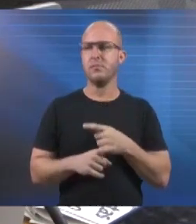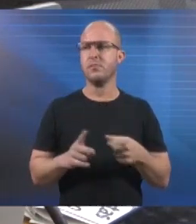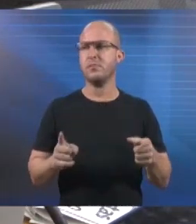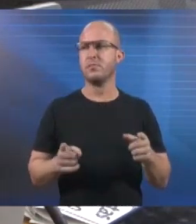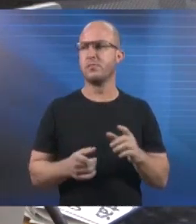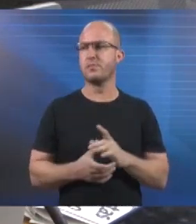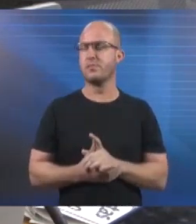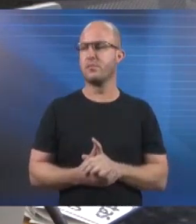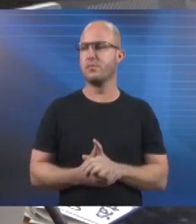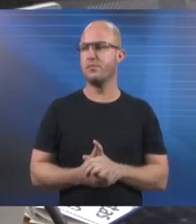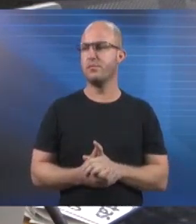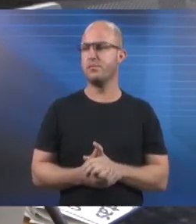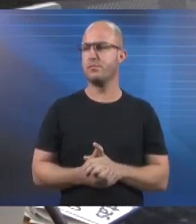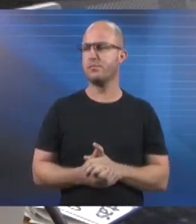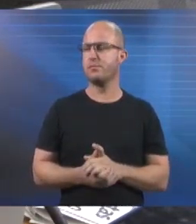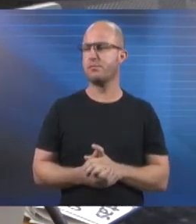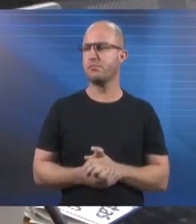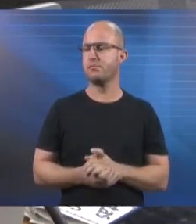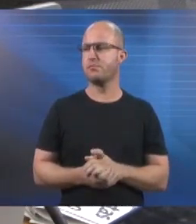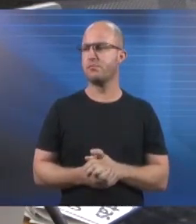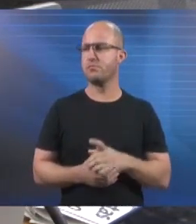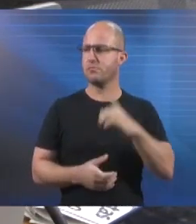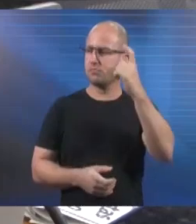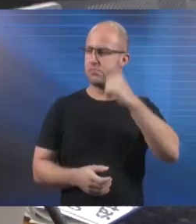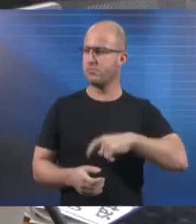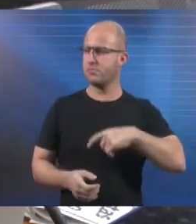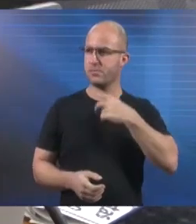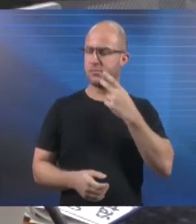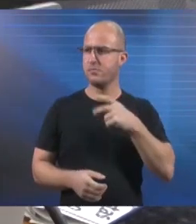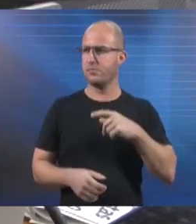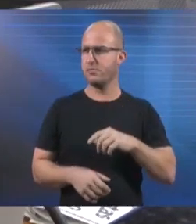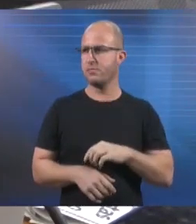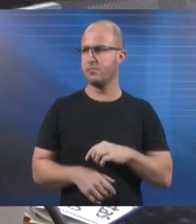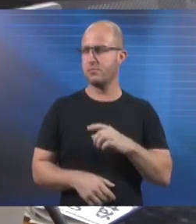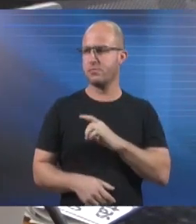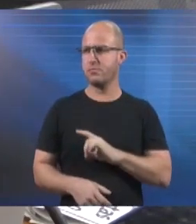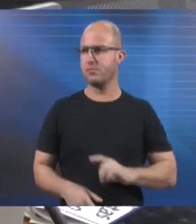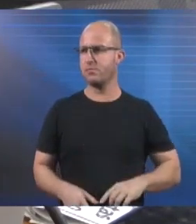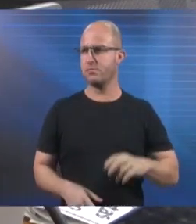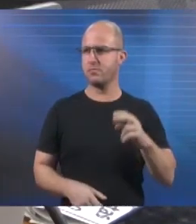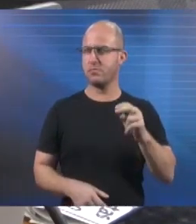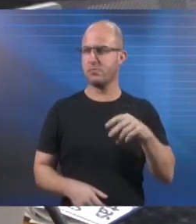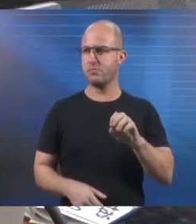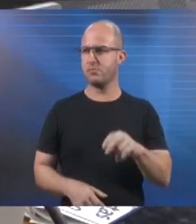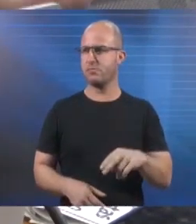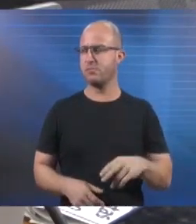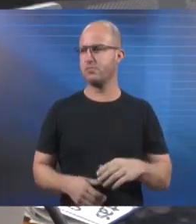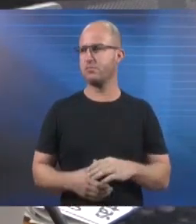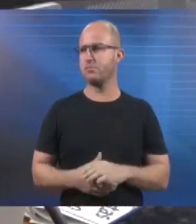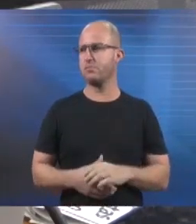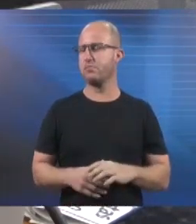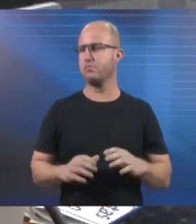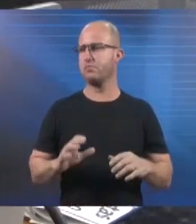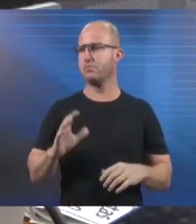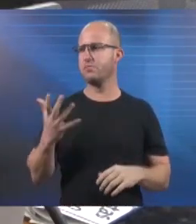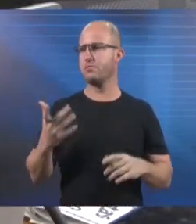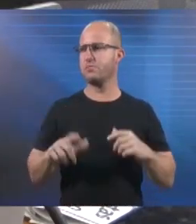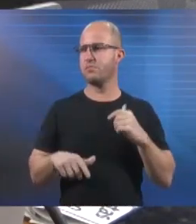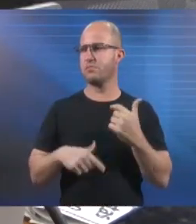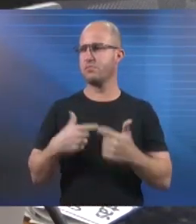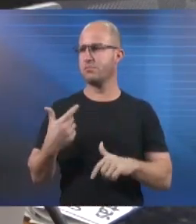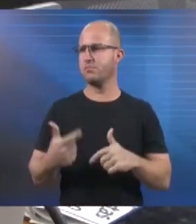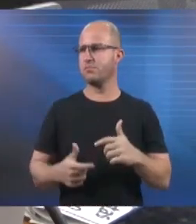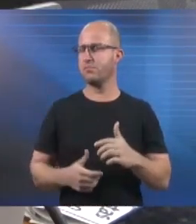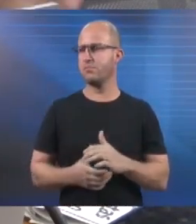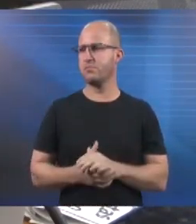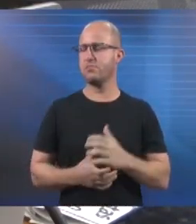eu gostaria que vocês me desse mais tempo Porque só tô eu para falar aqui não Ten o deputado neílton E aí o que é que acontece nós aqui para trabalhar eu